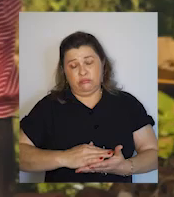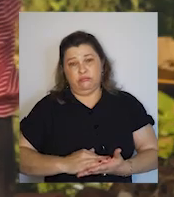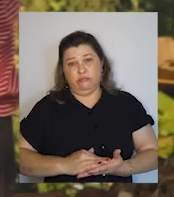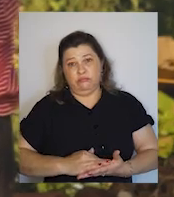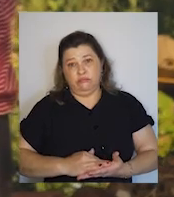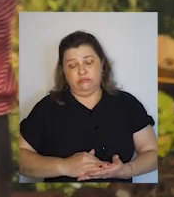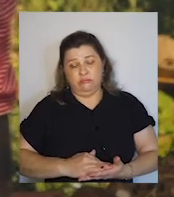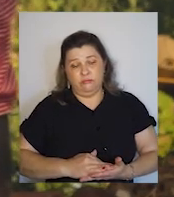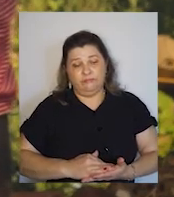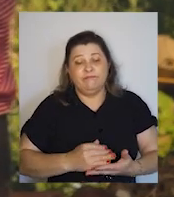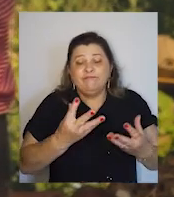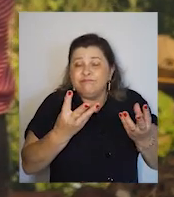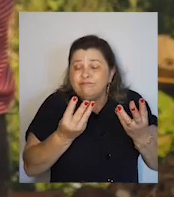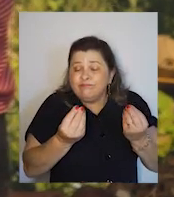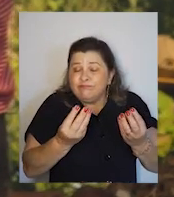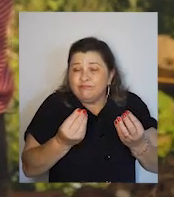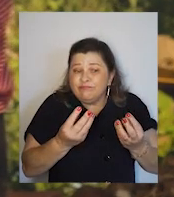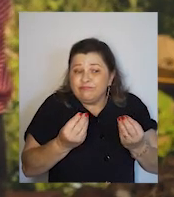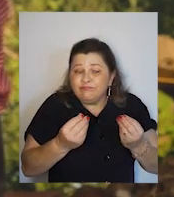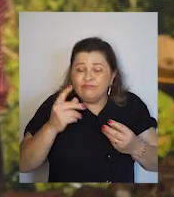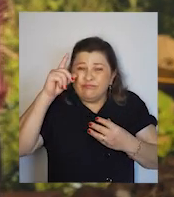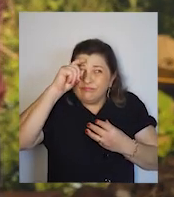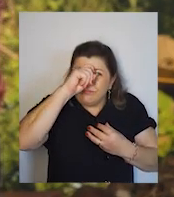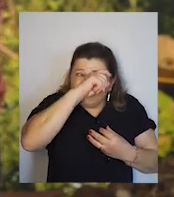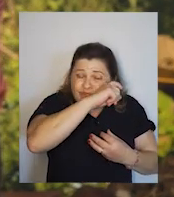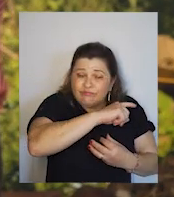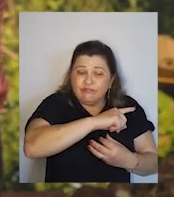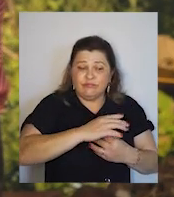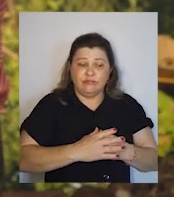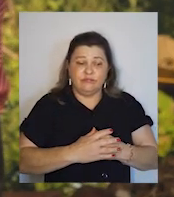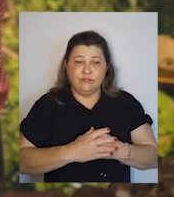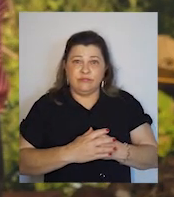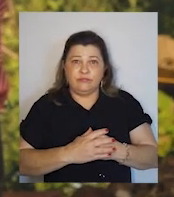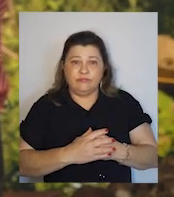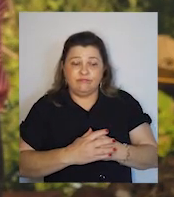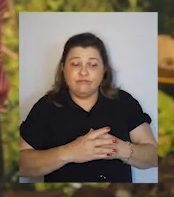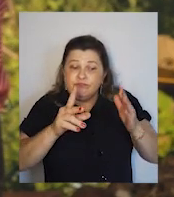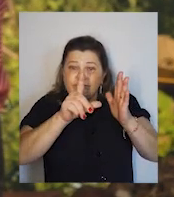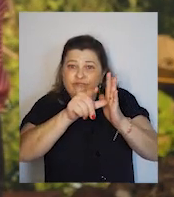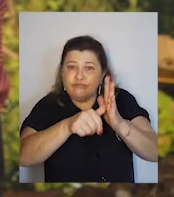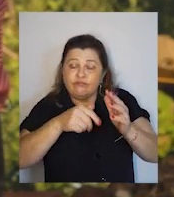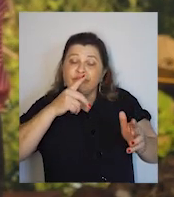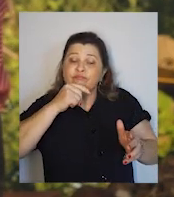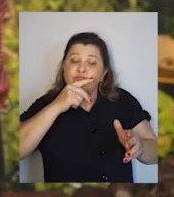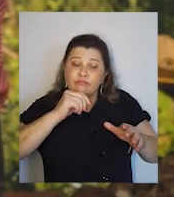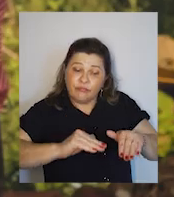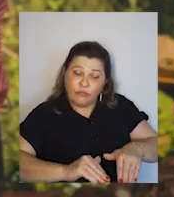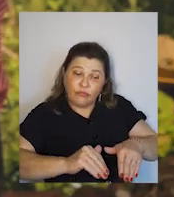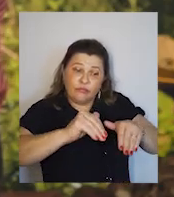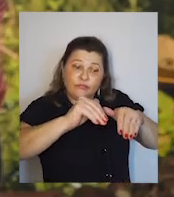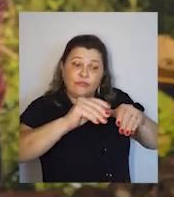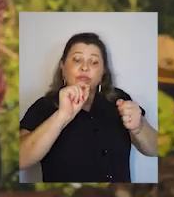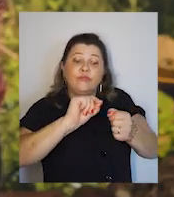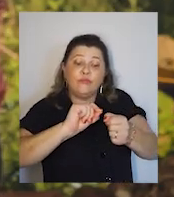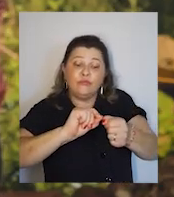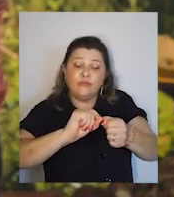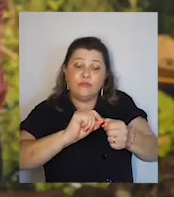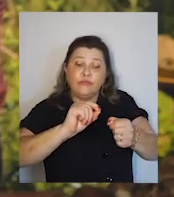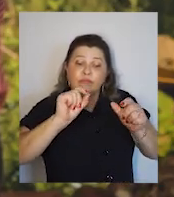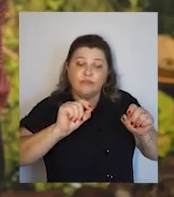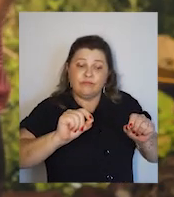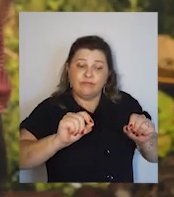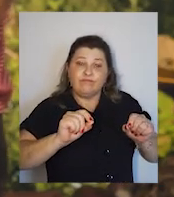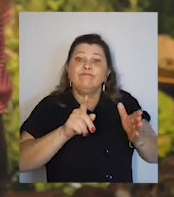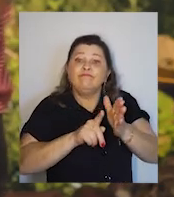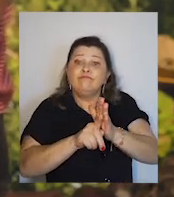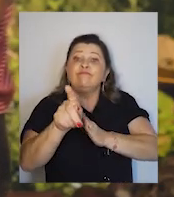Então, é muito, muito difícil, após a enchente, o que fazer agora? E muitas vezes